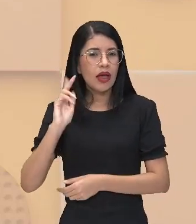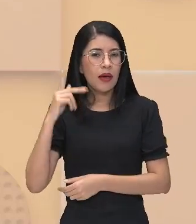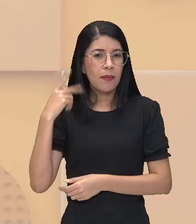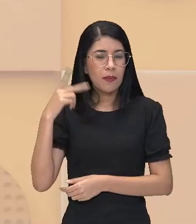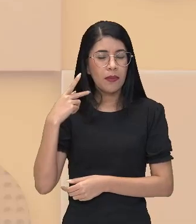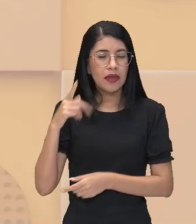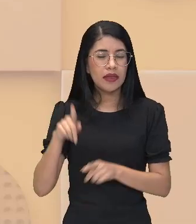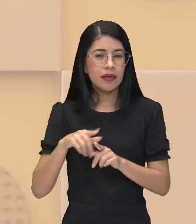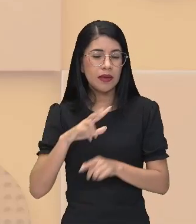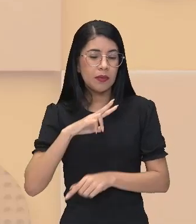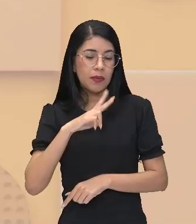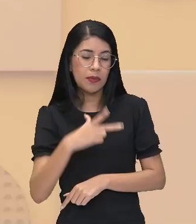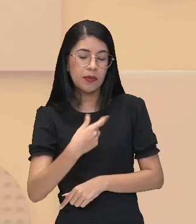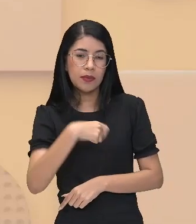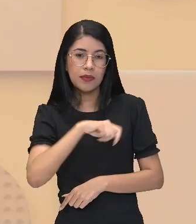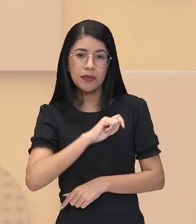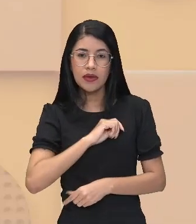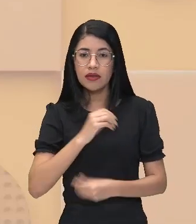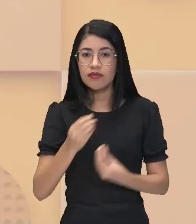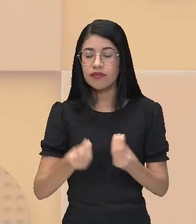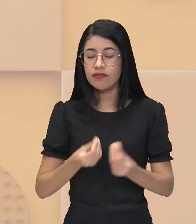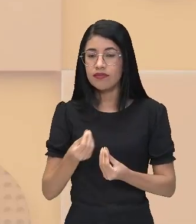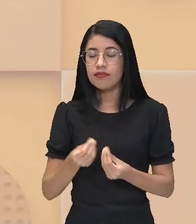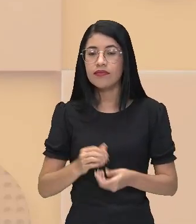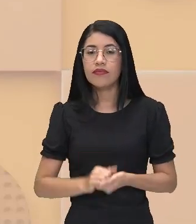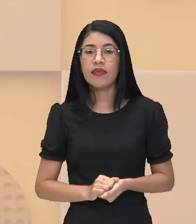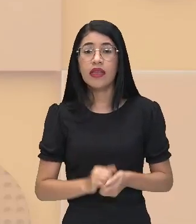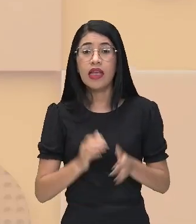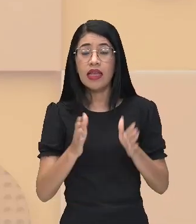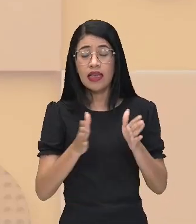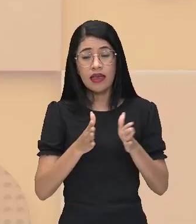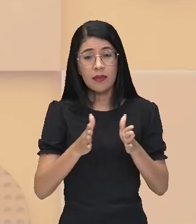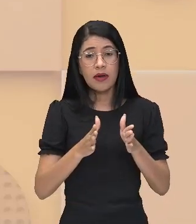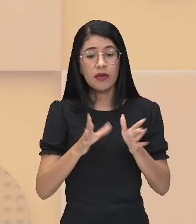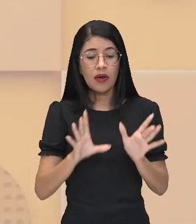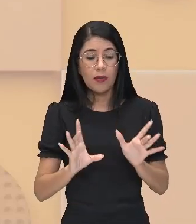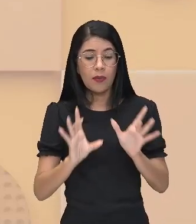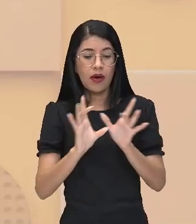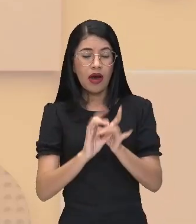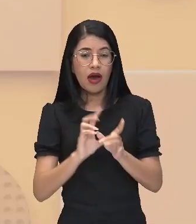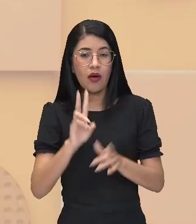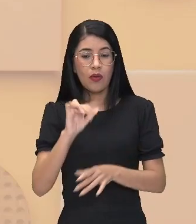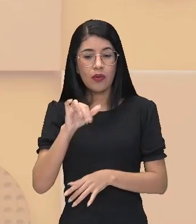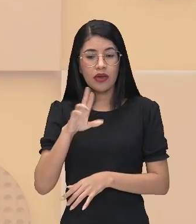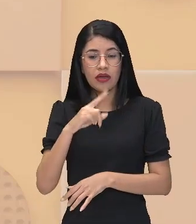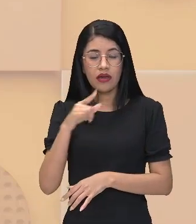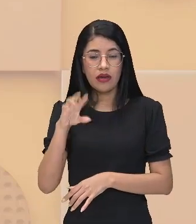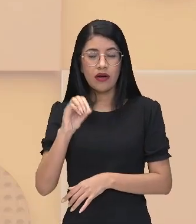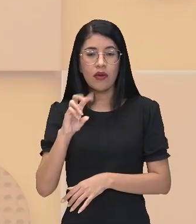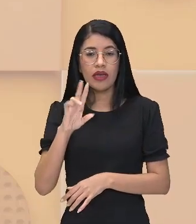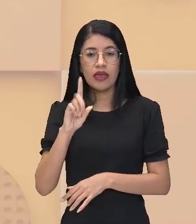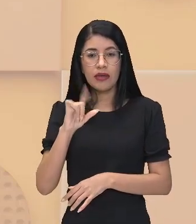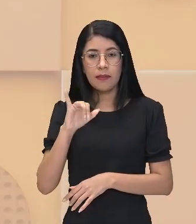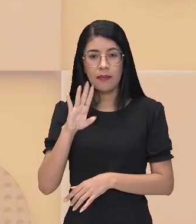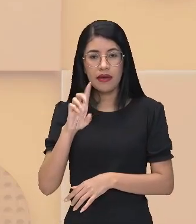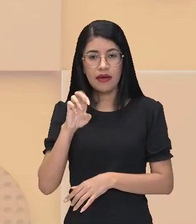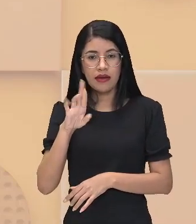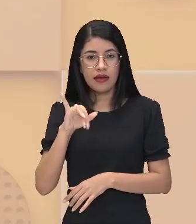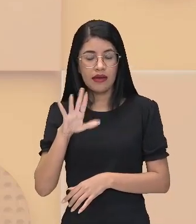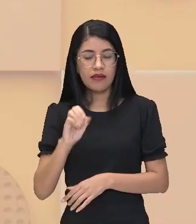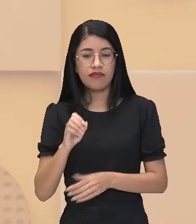Espanha. Porque o que aconteceu? Esse momento a gente chama de União Ibérica, que inicia em 1580 e vai